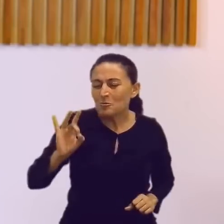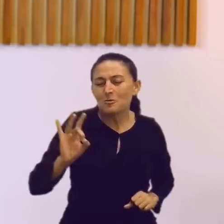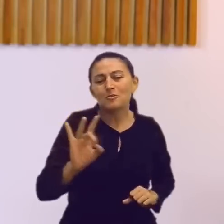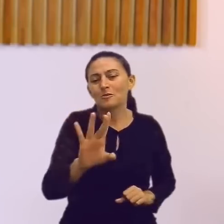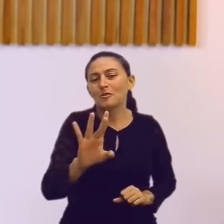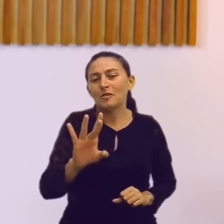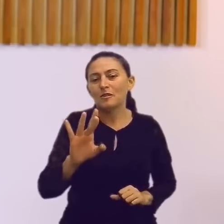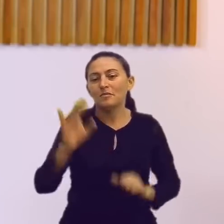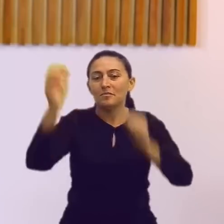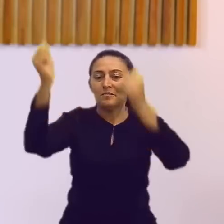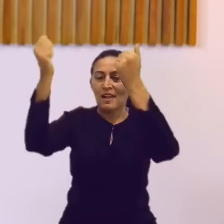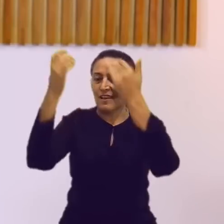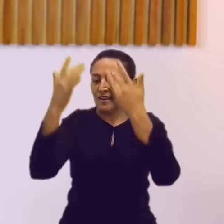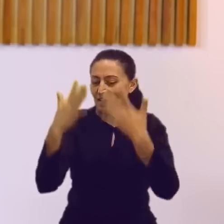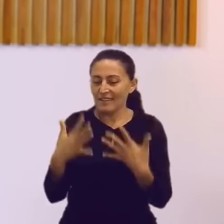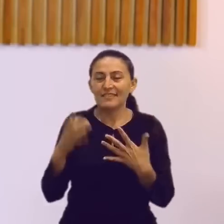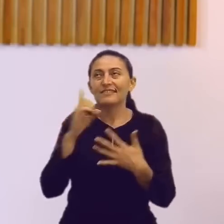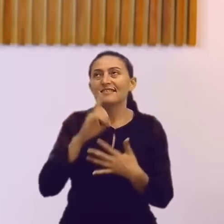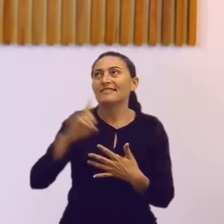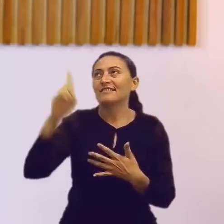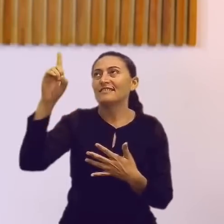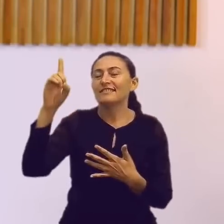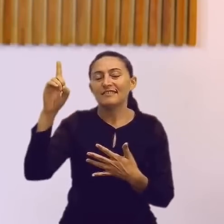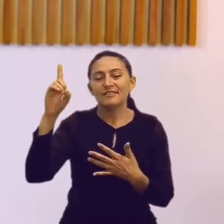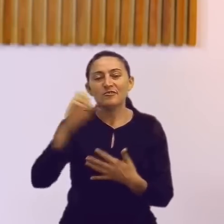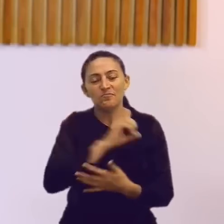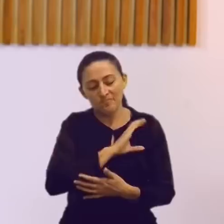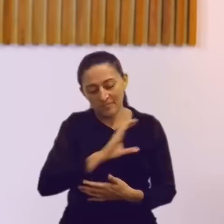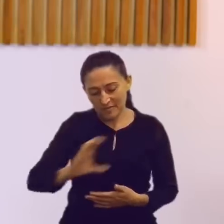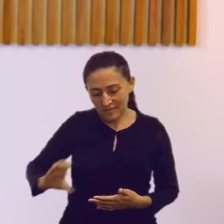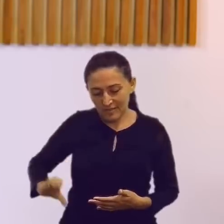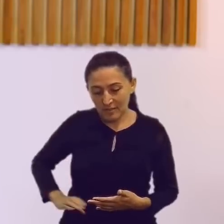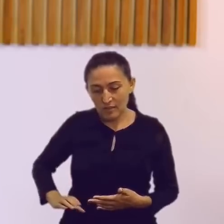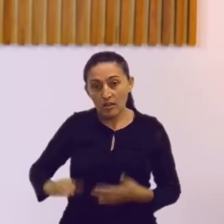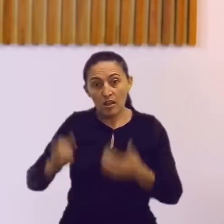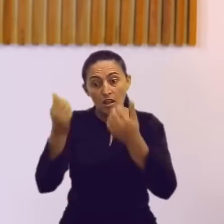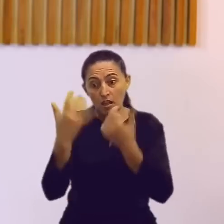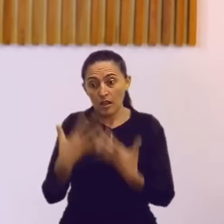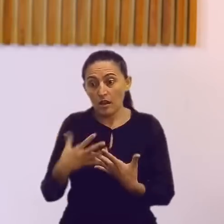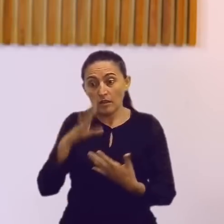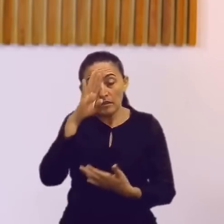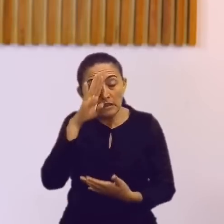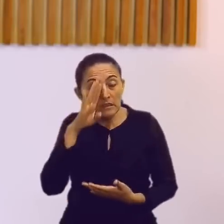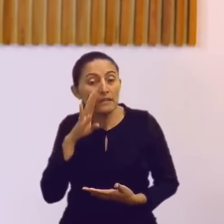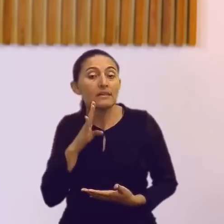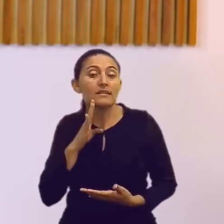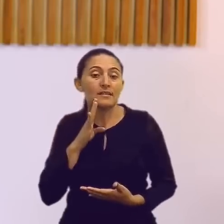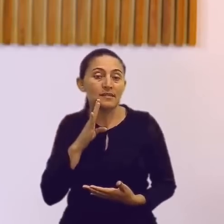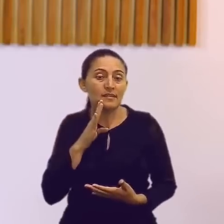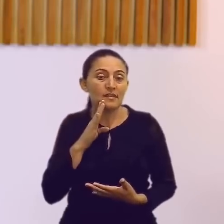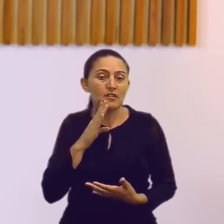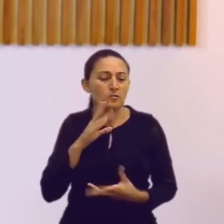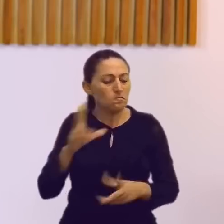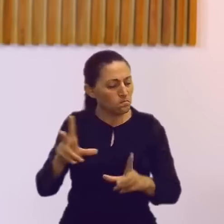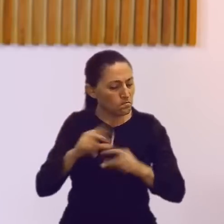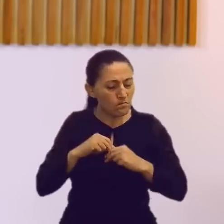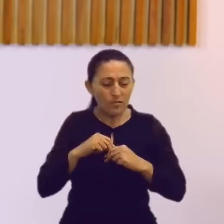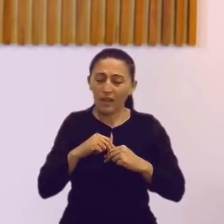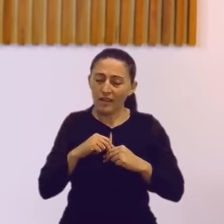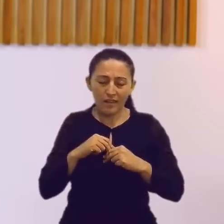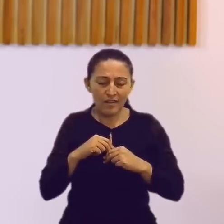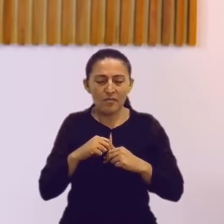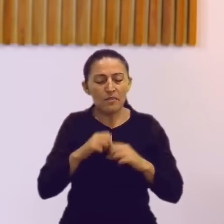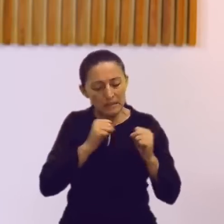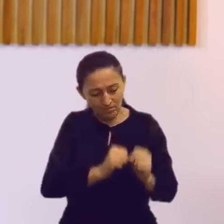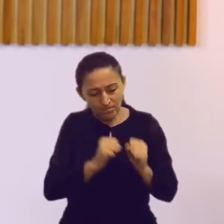Cristo. A graça é algo imerecido, mas é também poder, capacitação para fazer